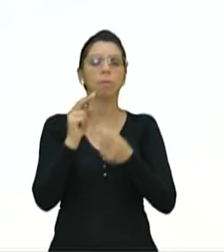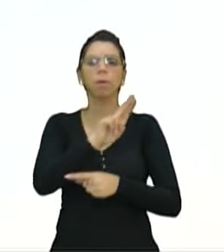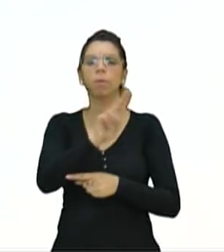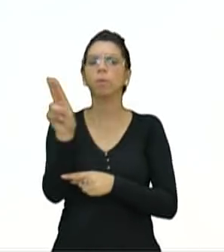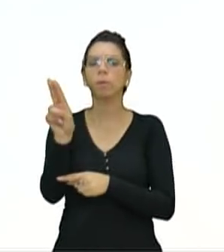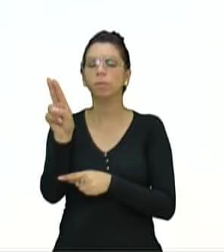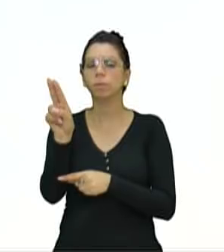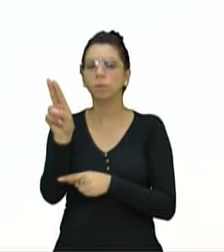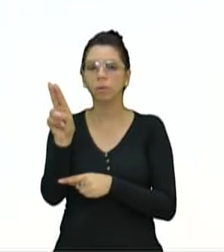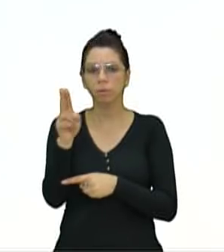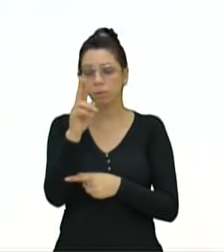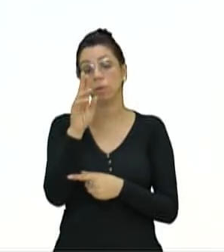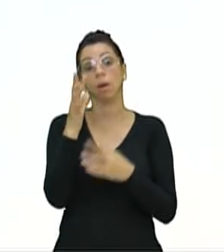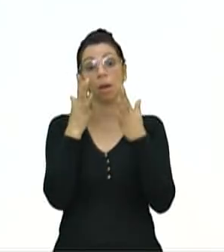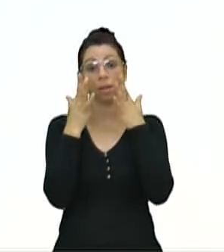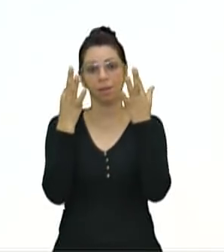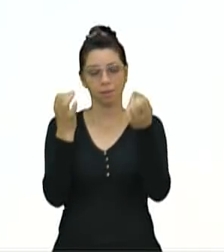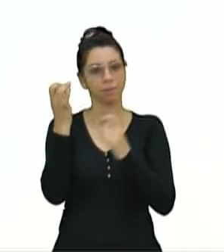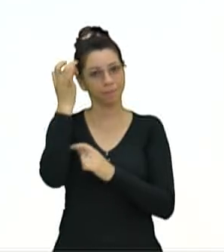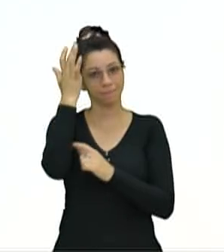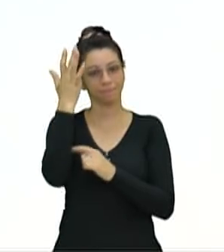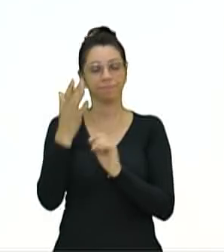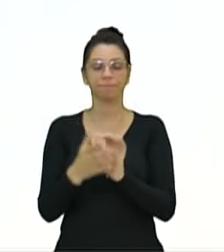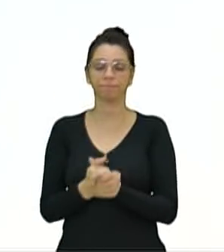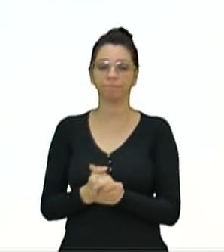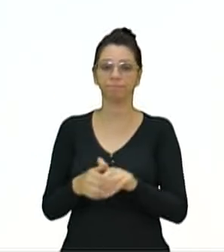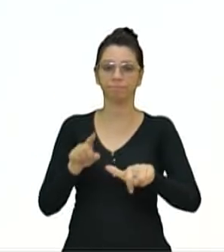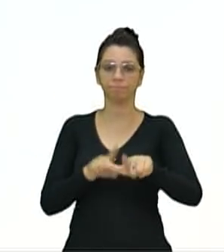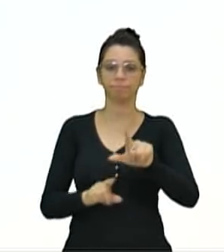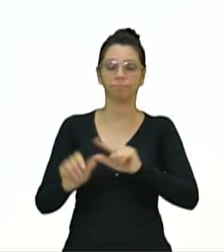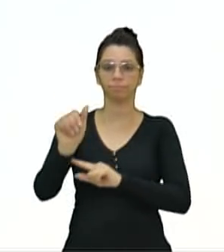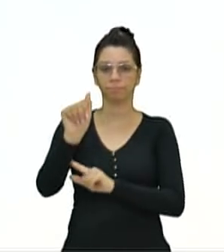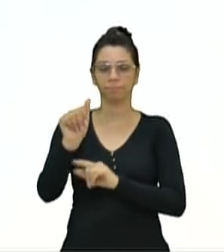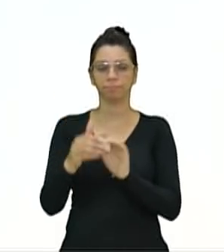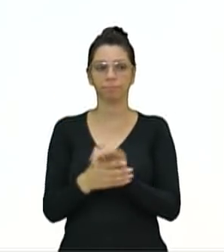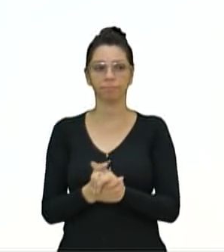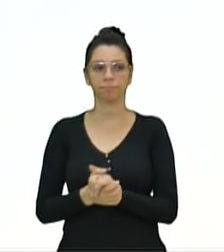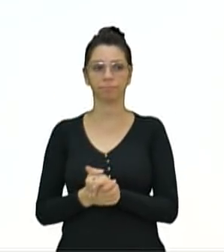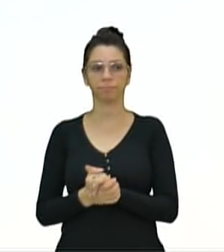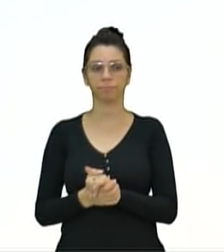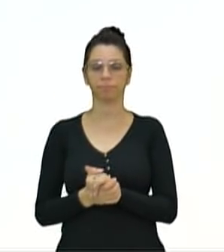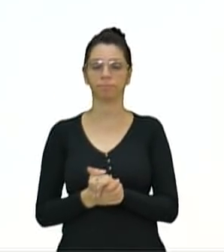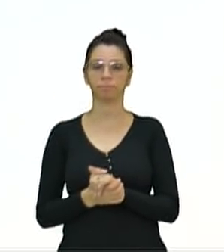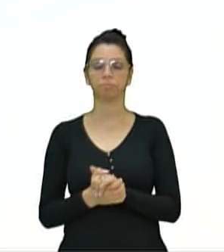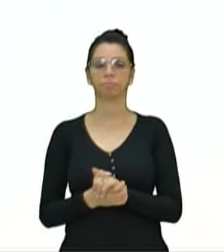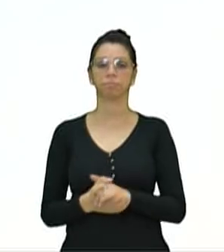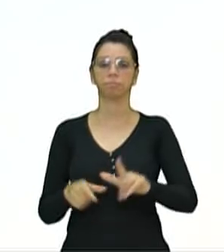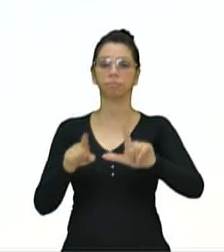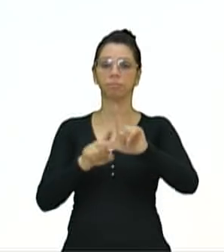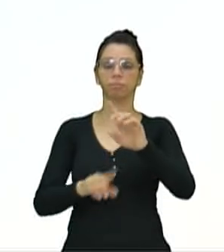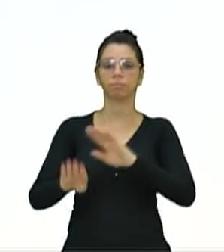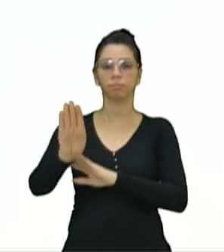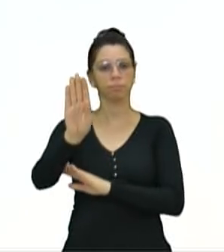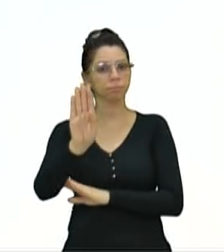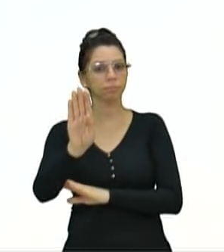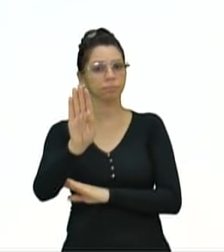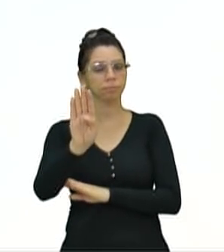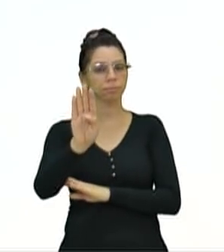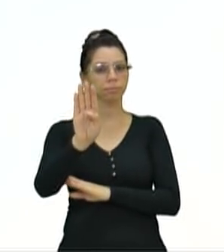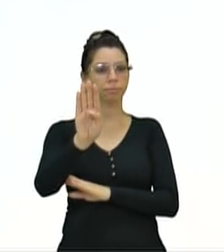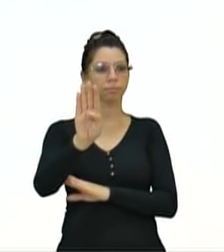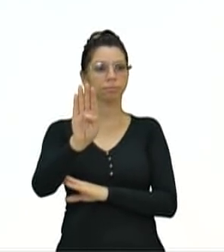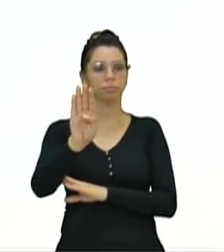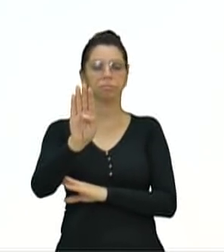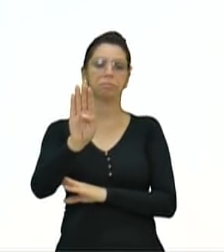denominada? Se prestou atenção, tá fácil. Na letra A, linfa. Na letra B, vasos linfáticos. Na